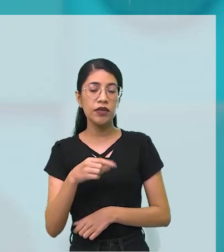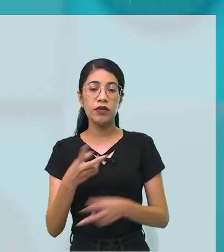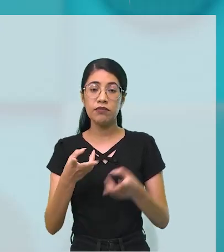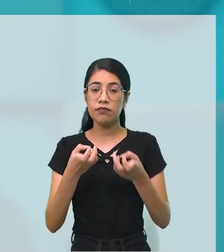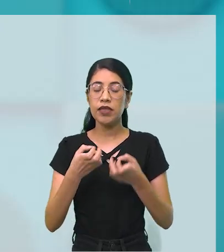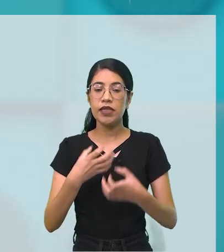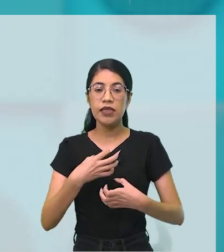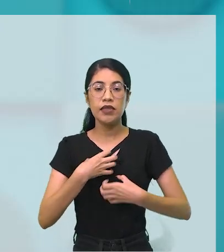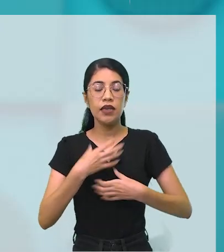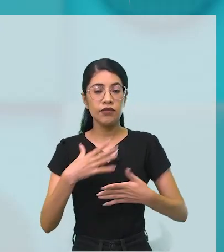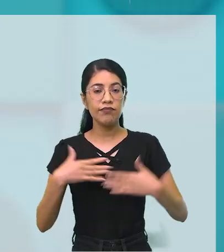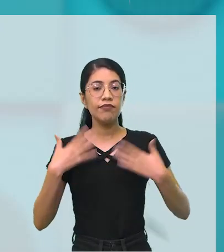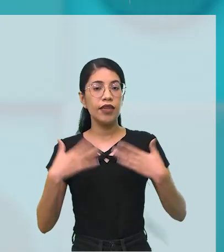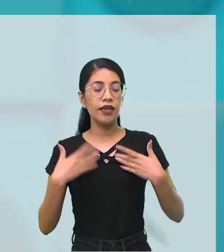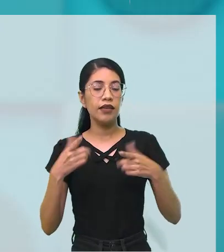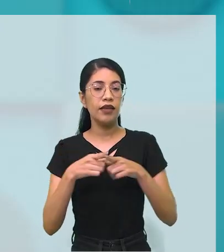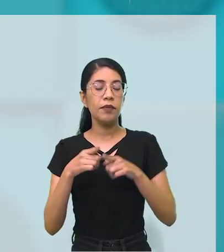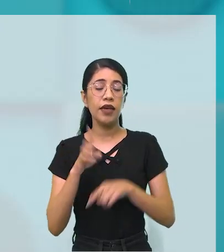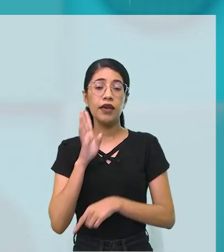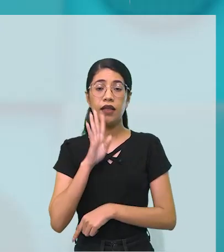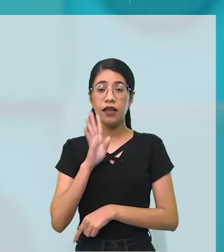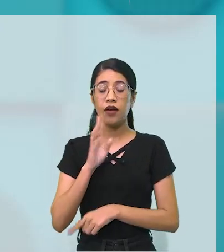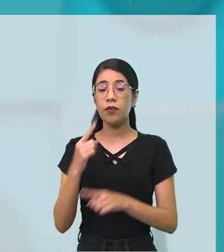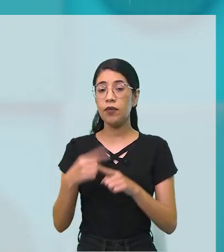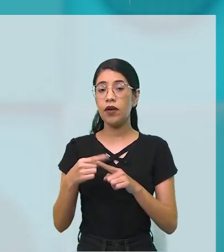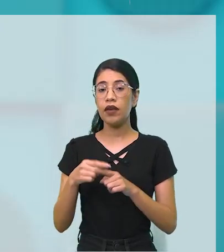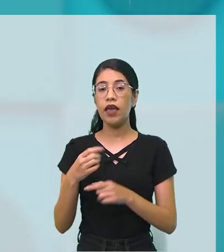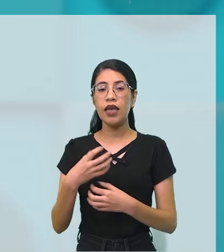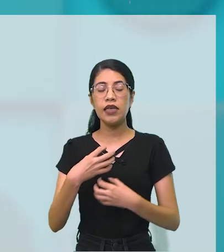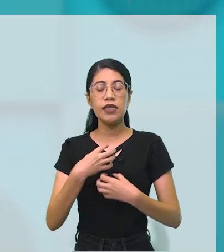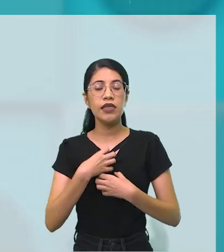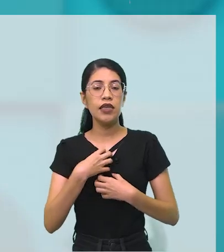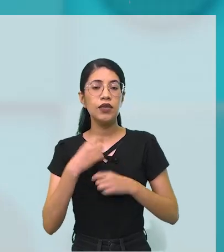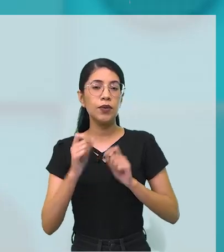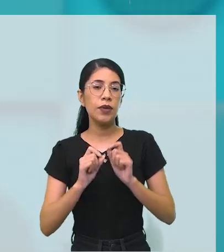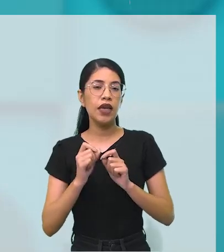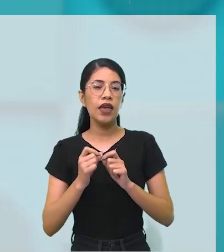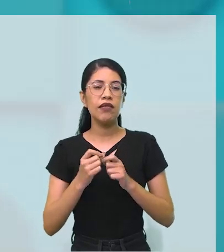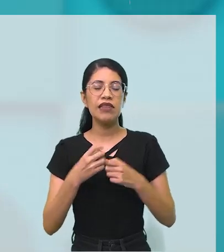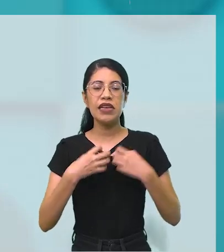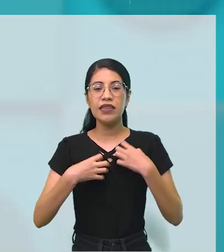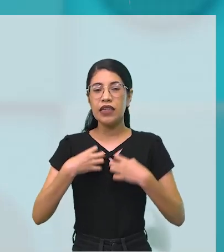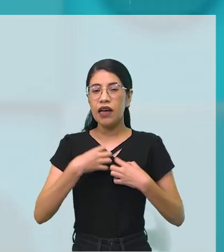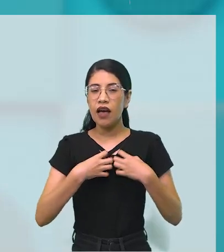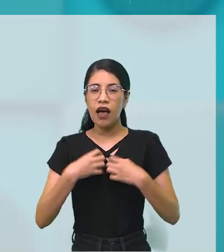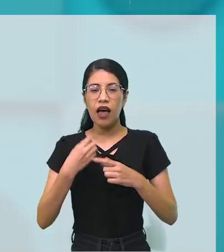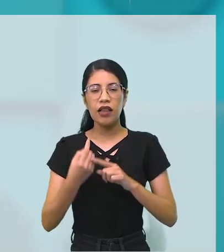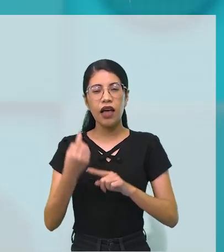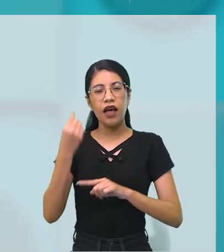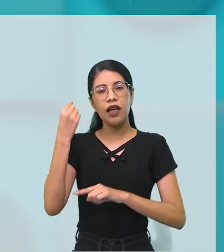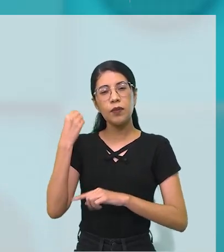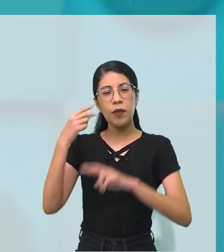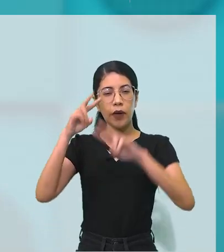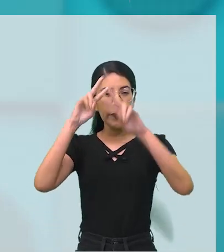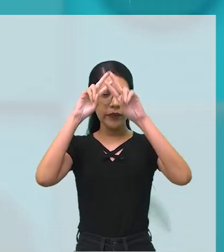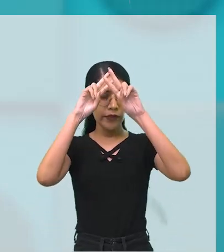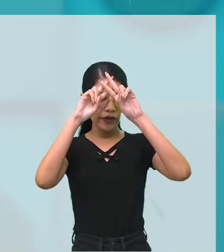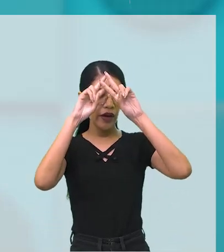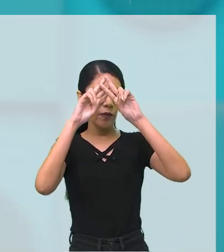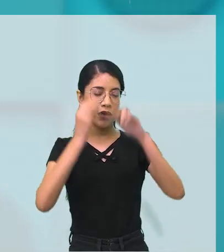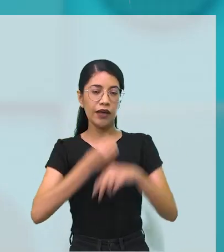ver as crianças brincando. Isso é muito legal, porque ele não deixou, de repente, uma mágoa, uma chaga, assim, né? Um trauma,